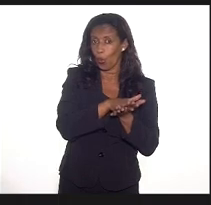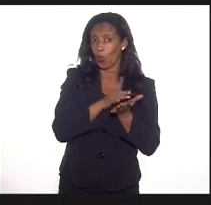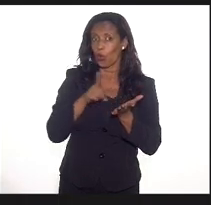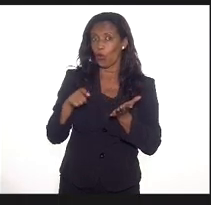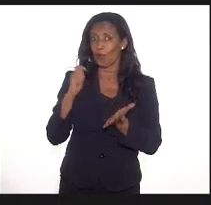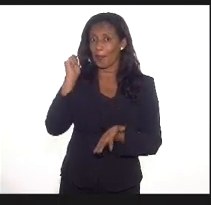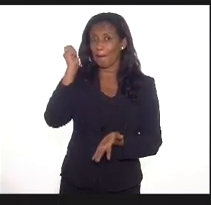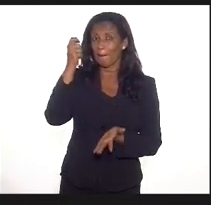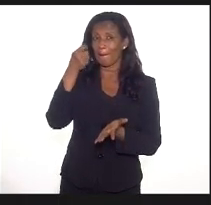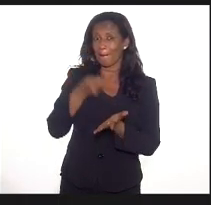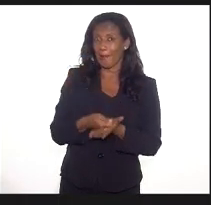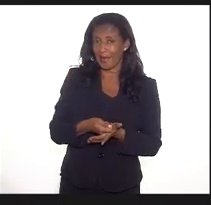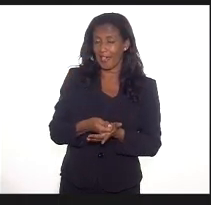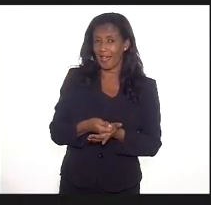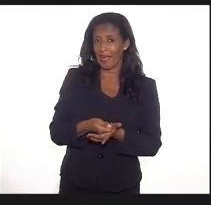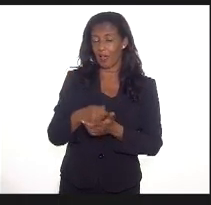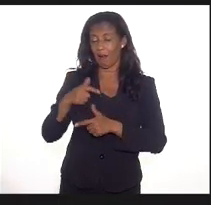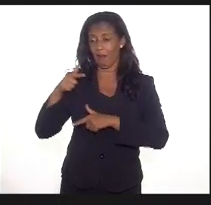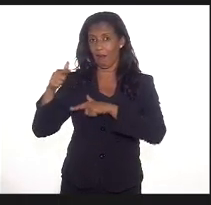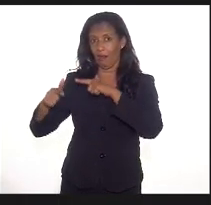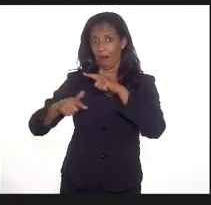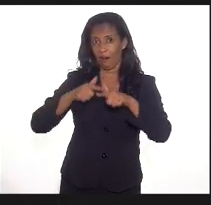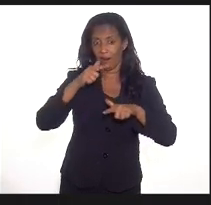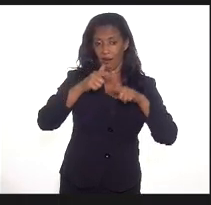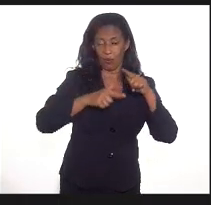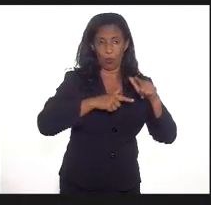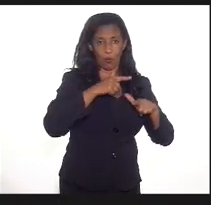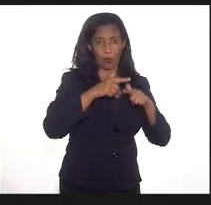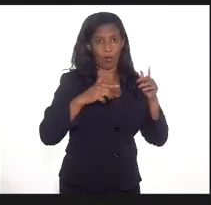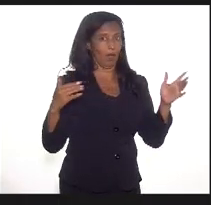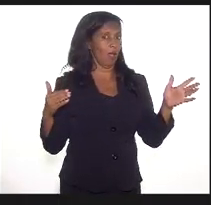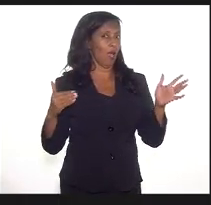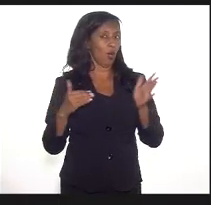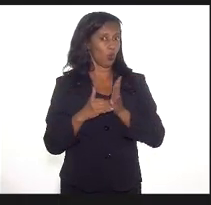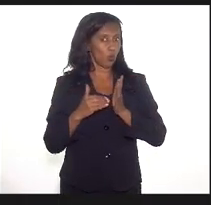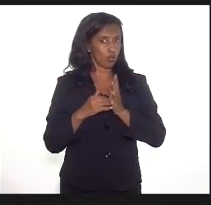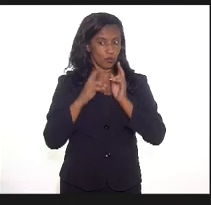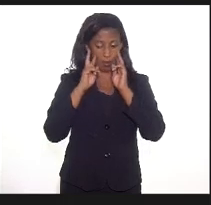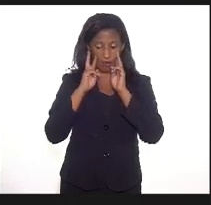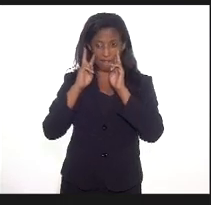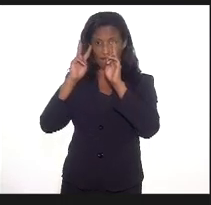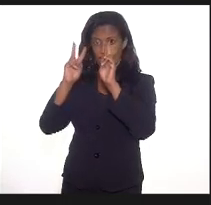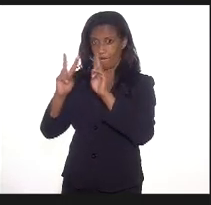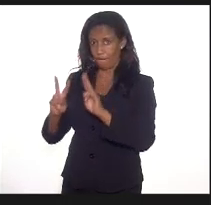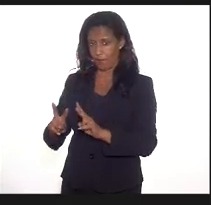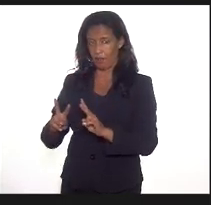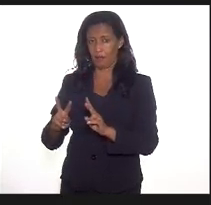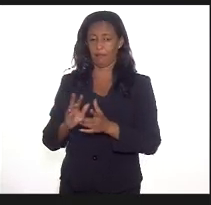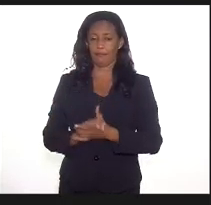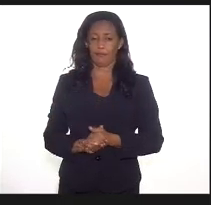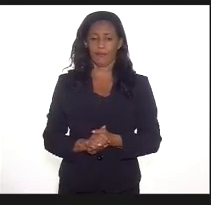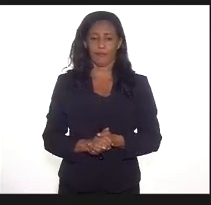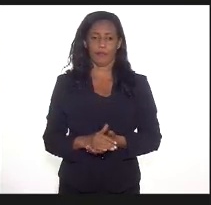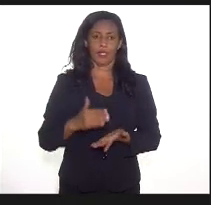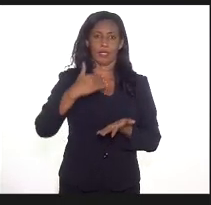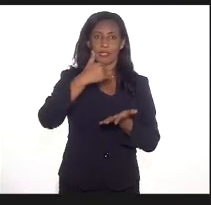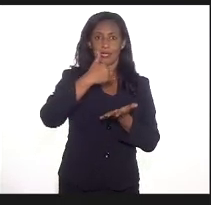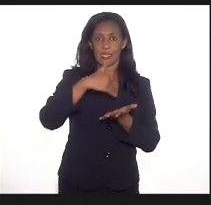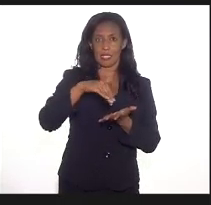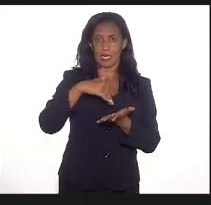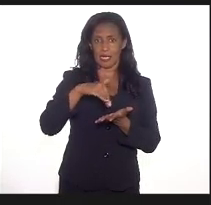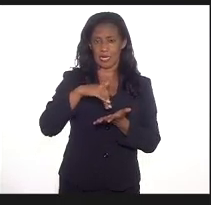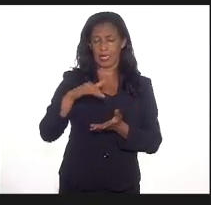dívida. Que a última simulação que vi, ainda da Secretaria